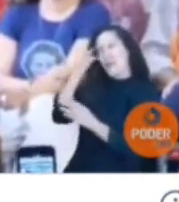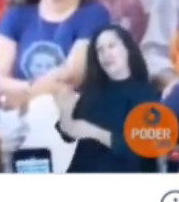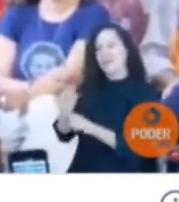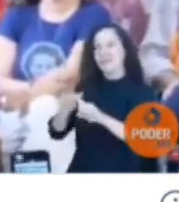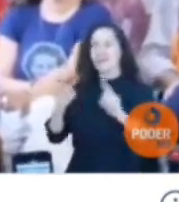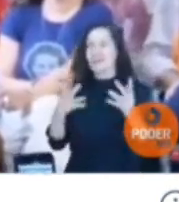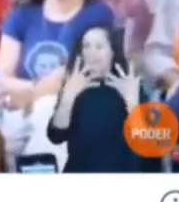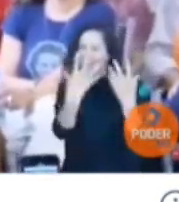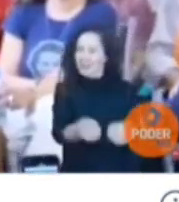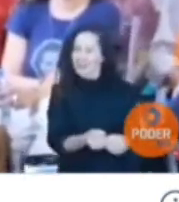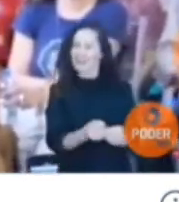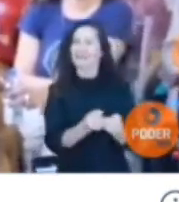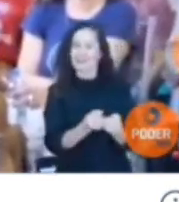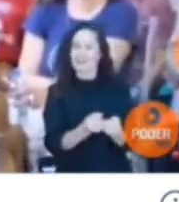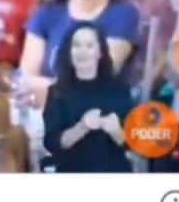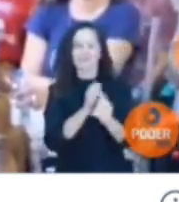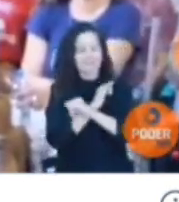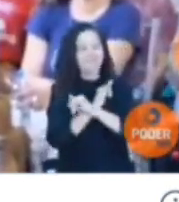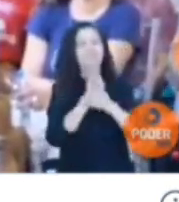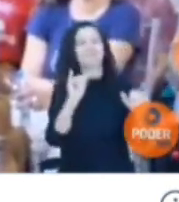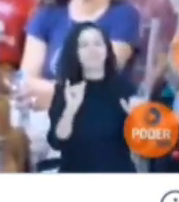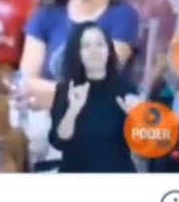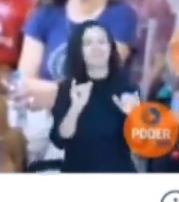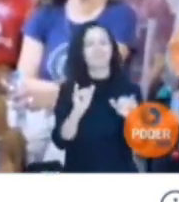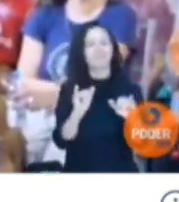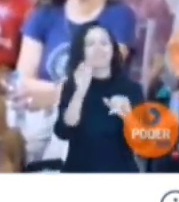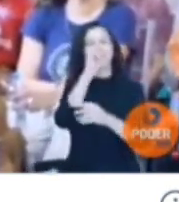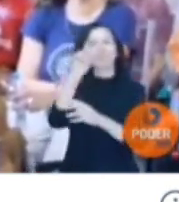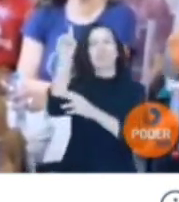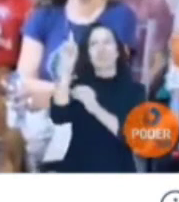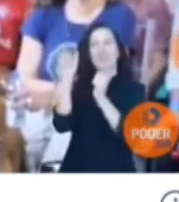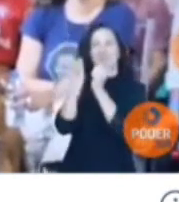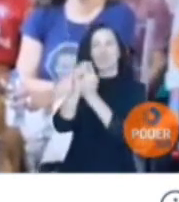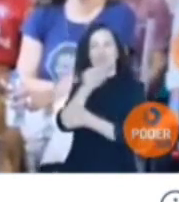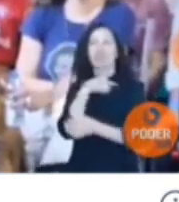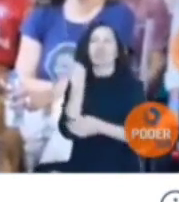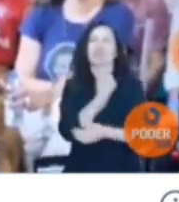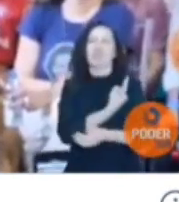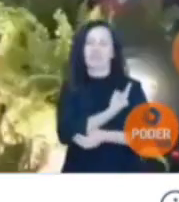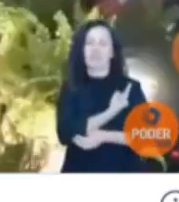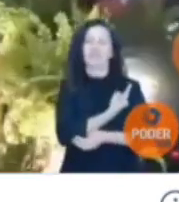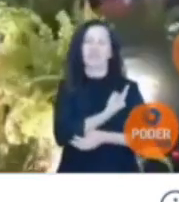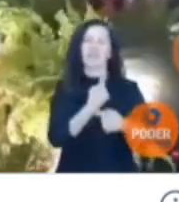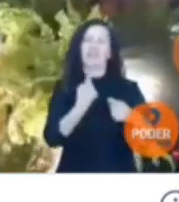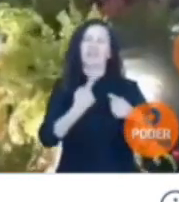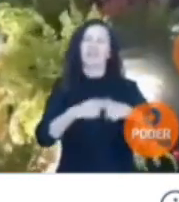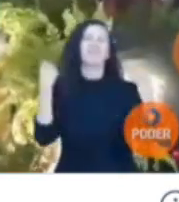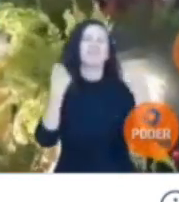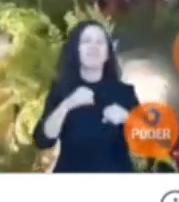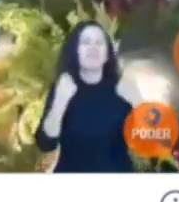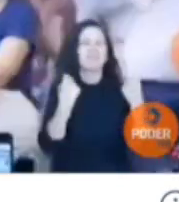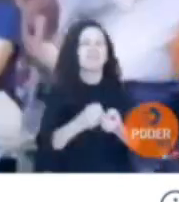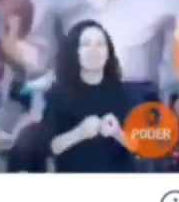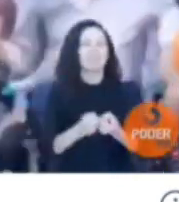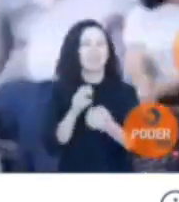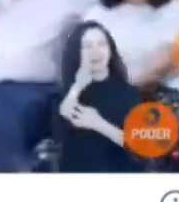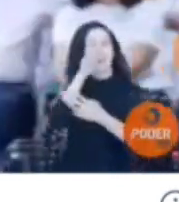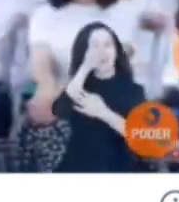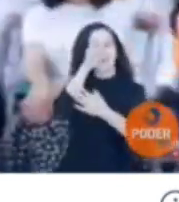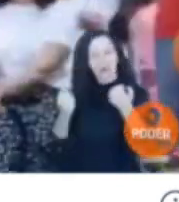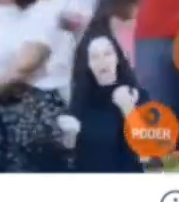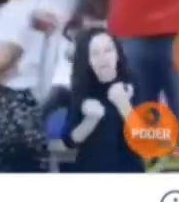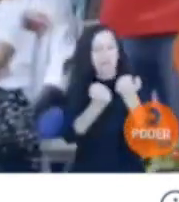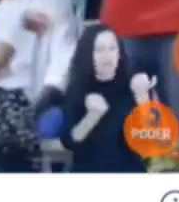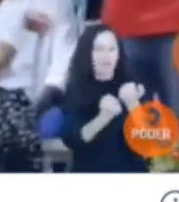falei: Deus está conosco, porque era preciso muita, mas Ainda usa o nome muita de Deus ainda. disposição para